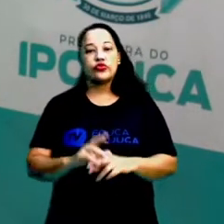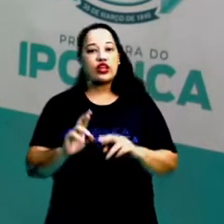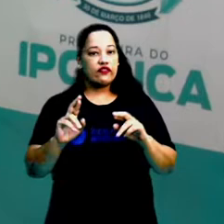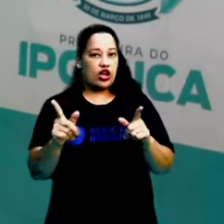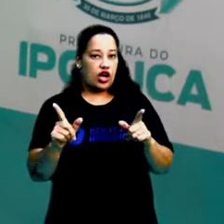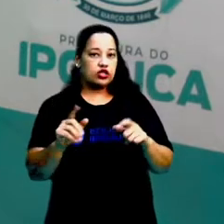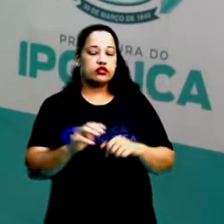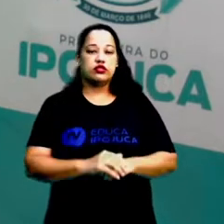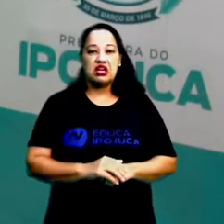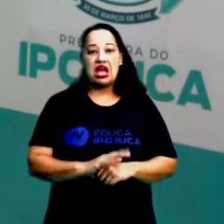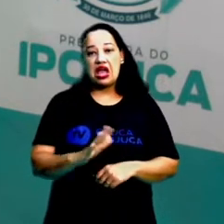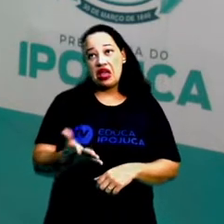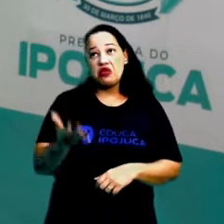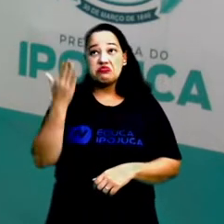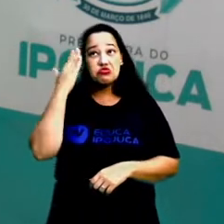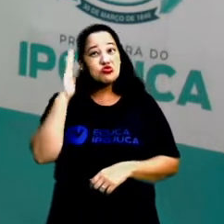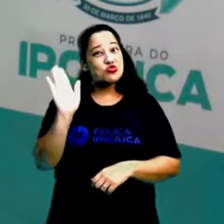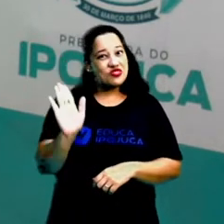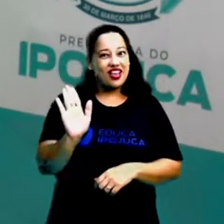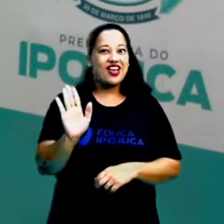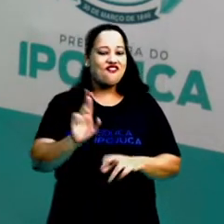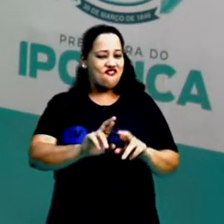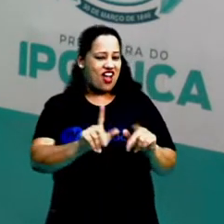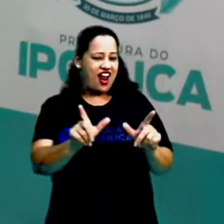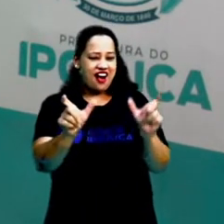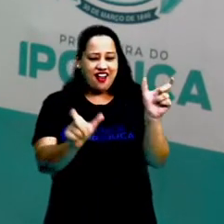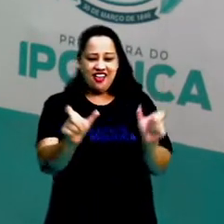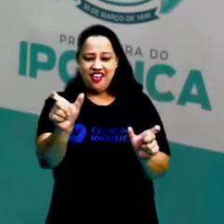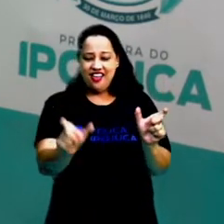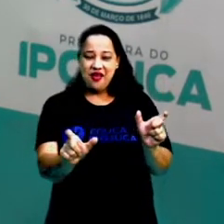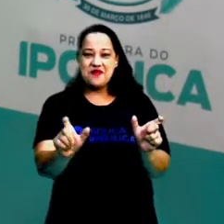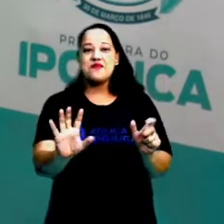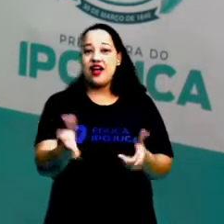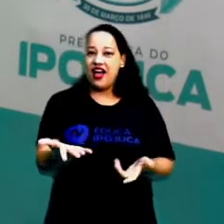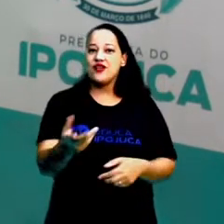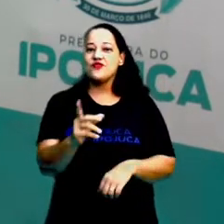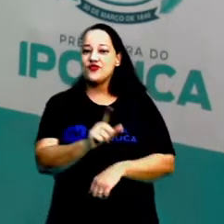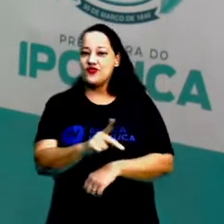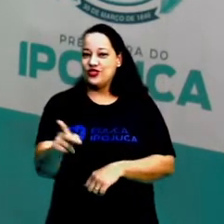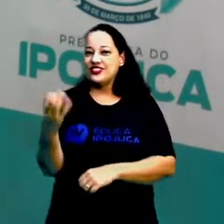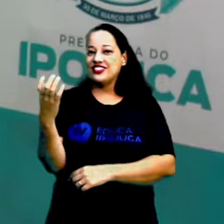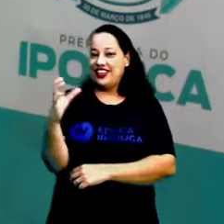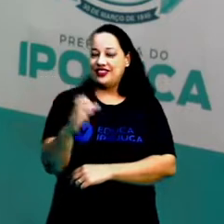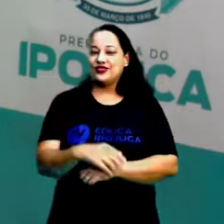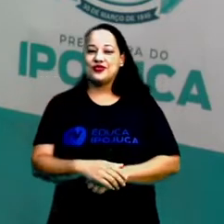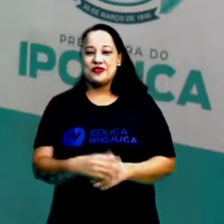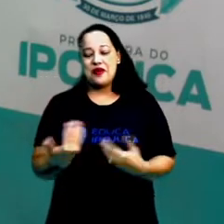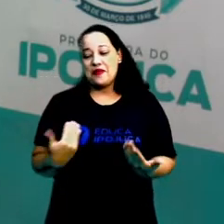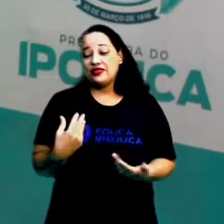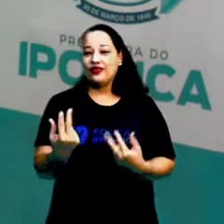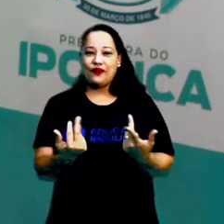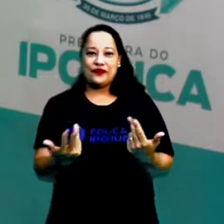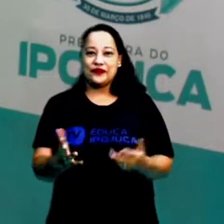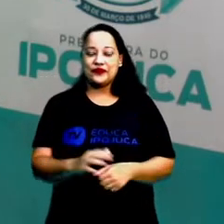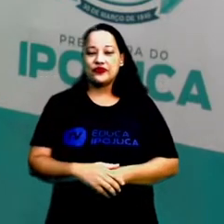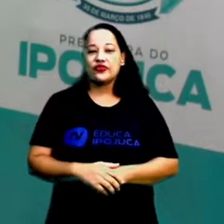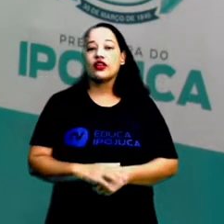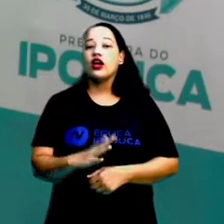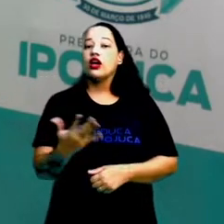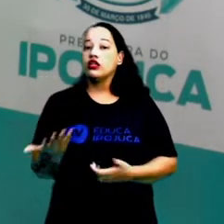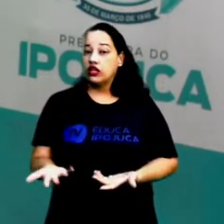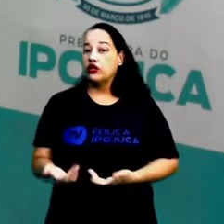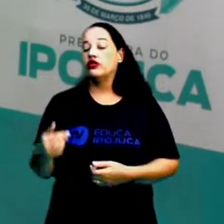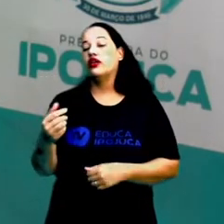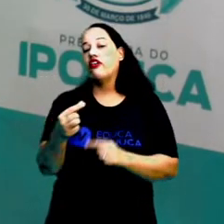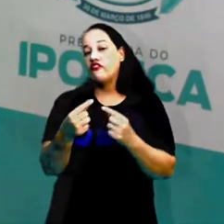camundongo, aí eu não vou saber responder. Você pergunta para o professor de ciências, tá bom? Let's go! Para mim é tudo igual. A segunda frase nós temos